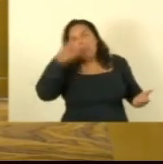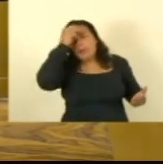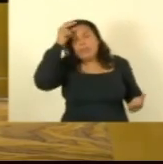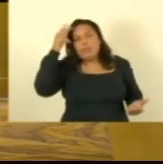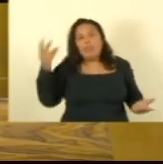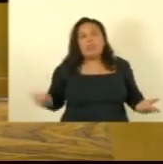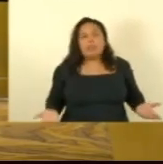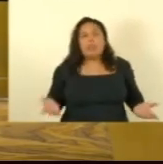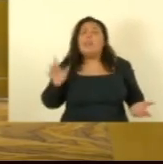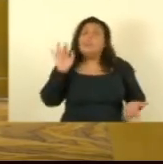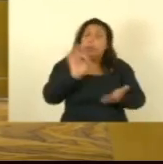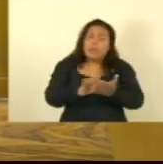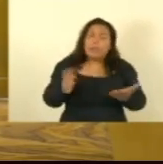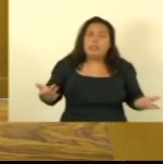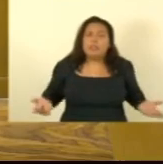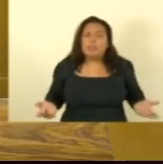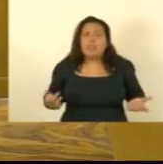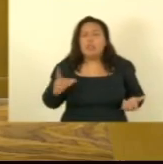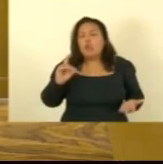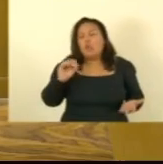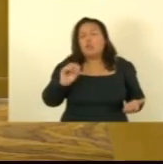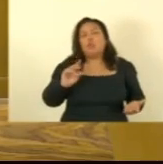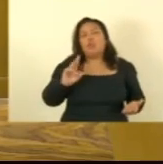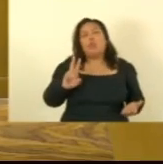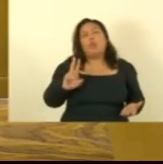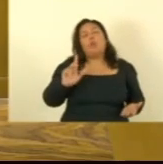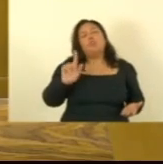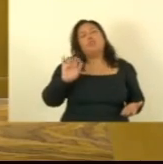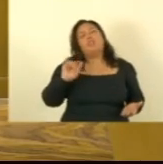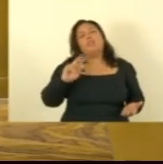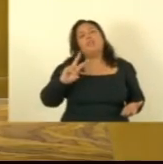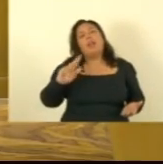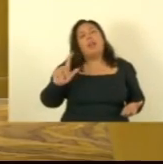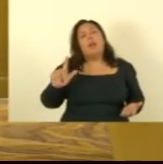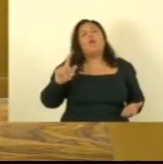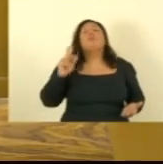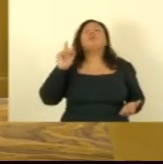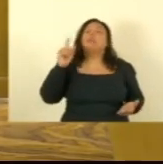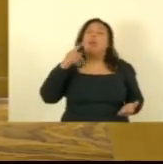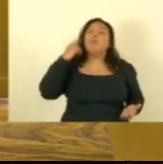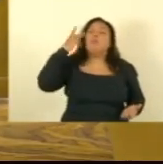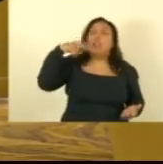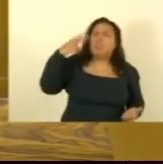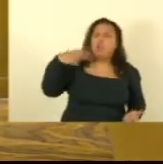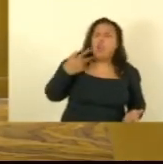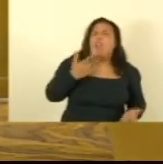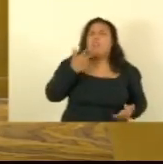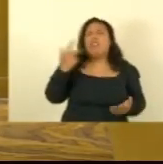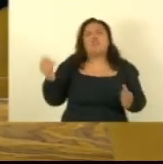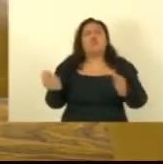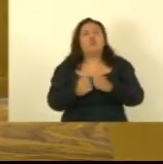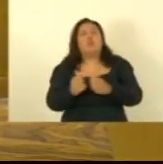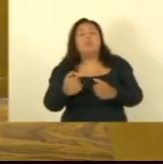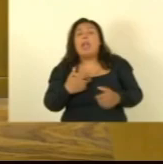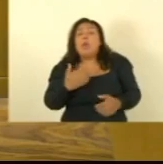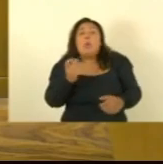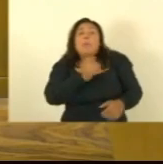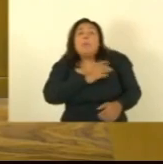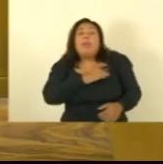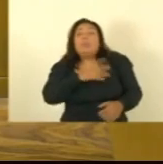a verdade é essa. E o Dorgival, que é o vereador, que foi comigo lá, tá com medo do